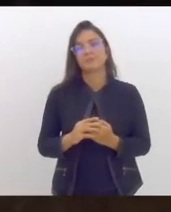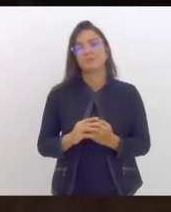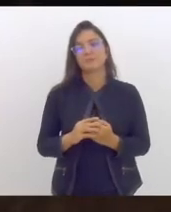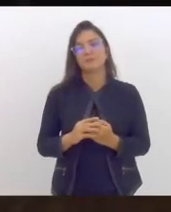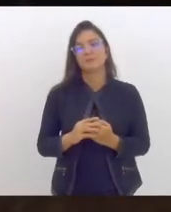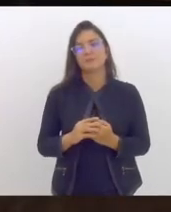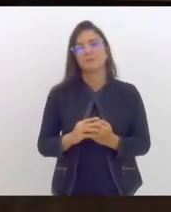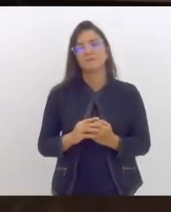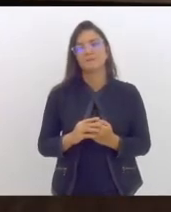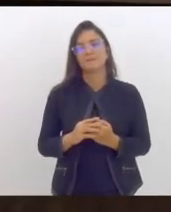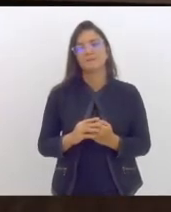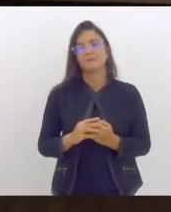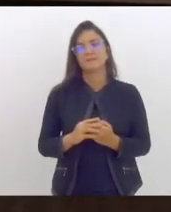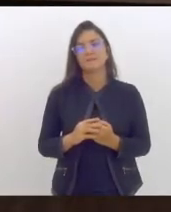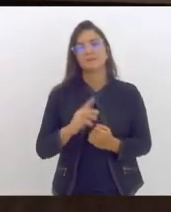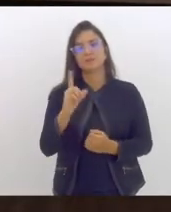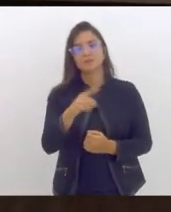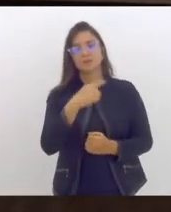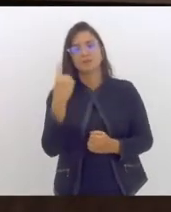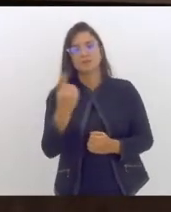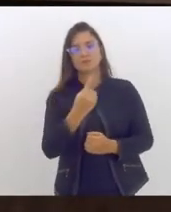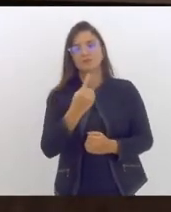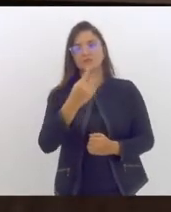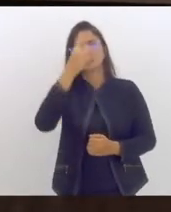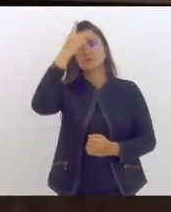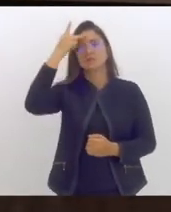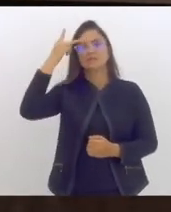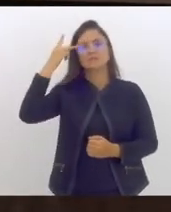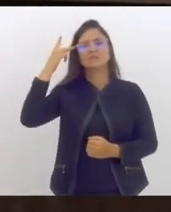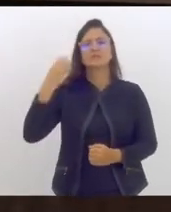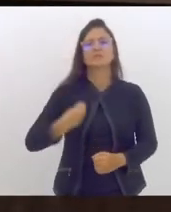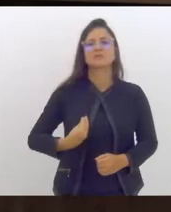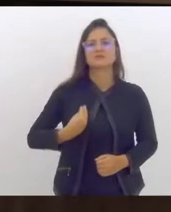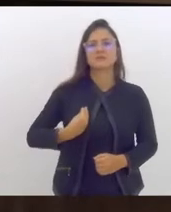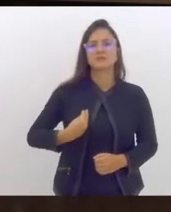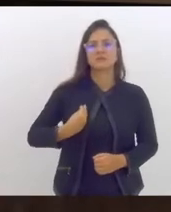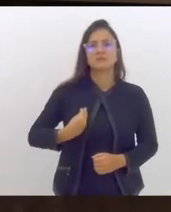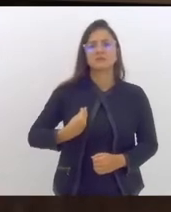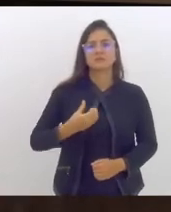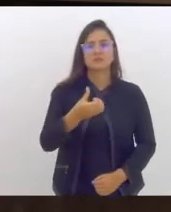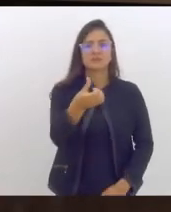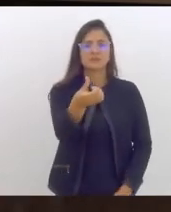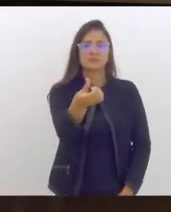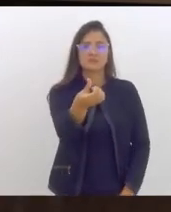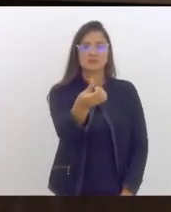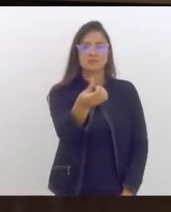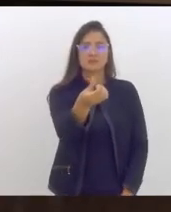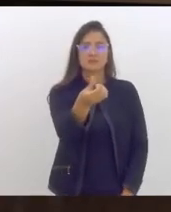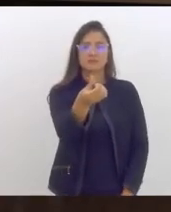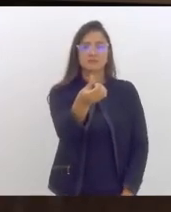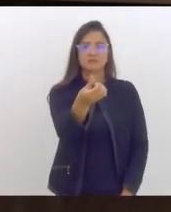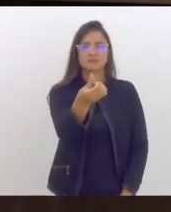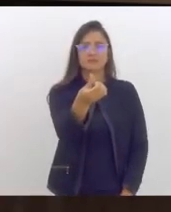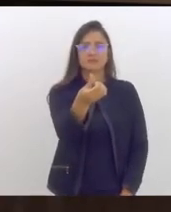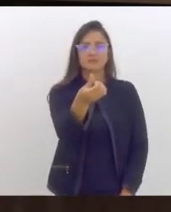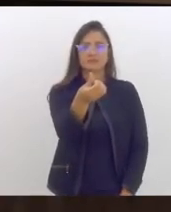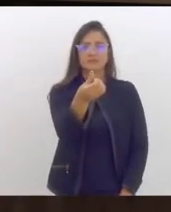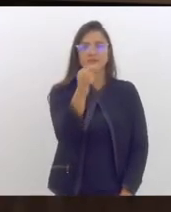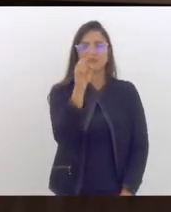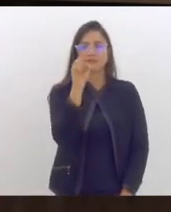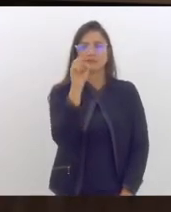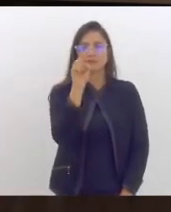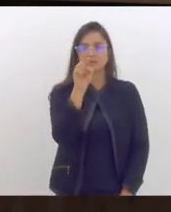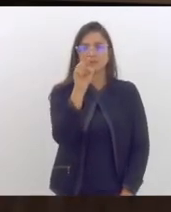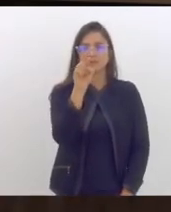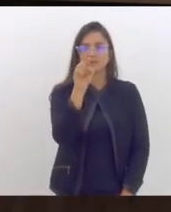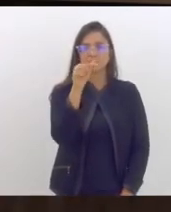o nosso quadro de presenças consta de 6 pessoas. Com a Vossa Excelência.